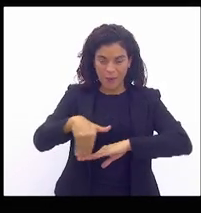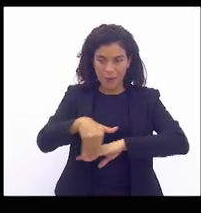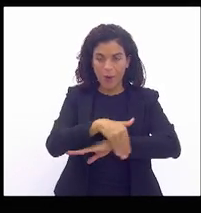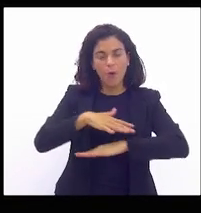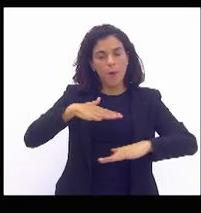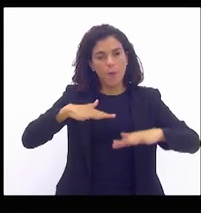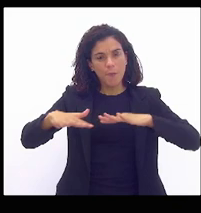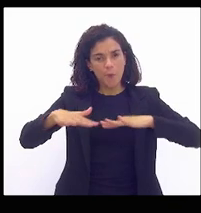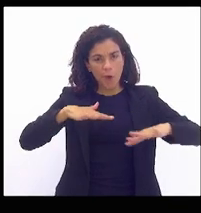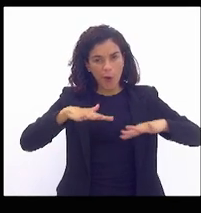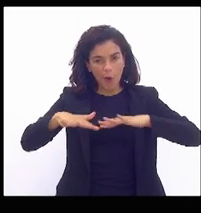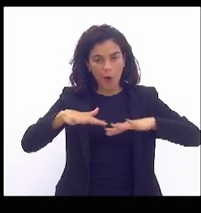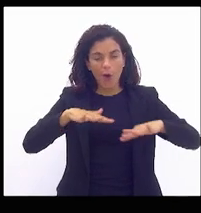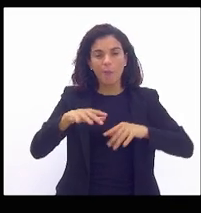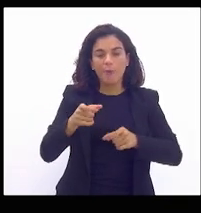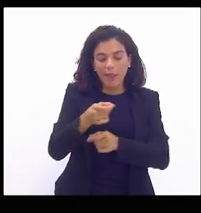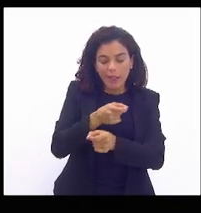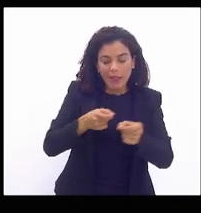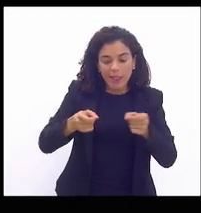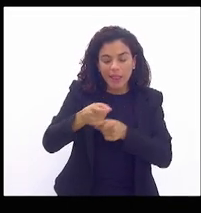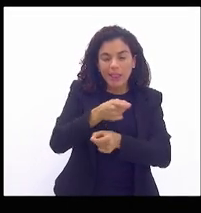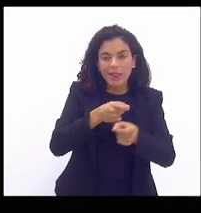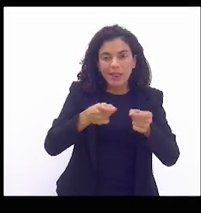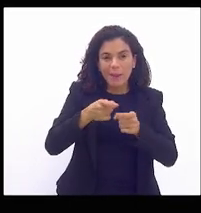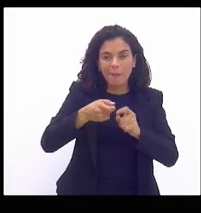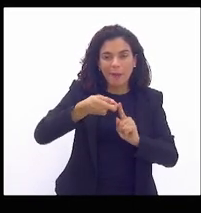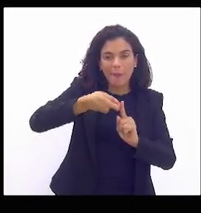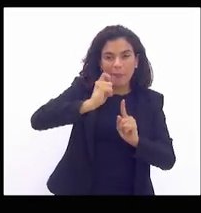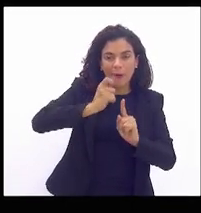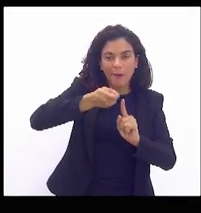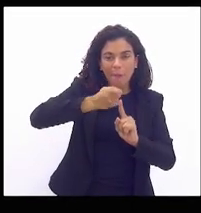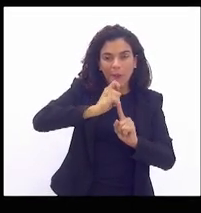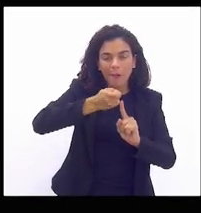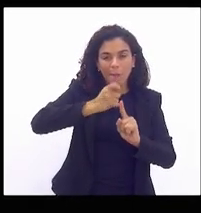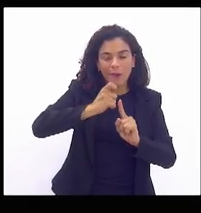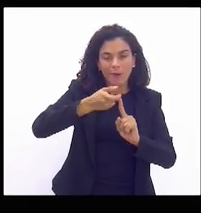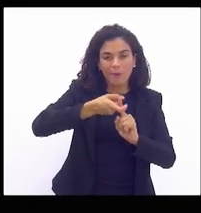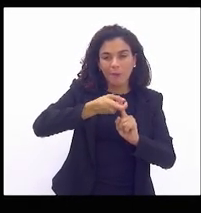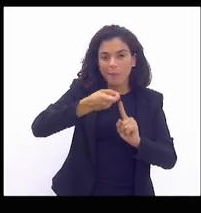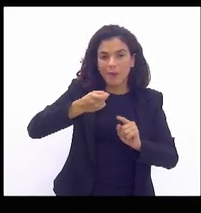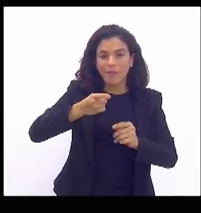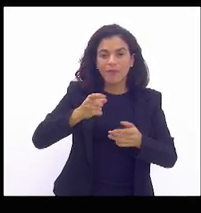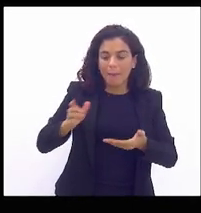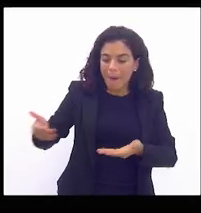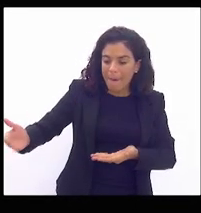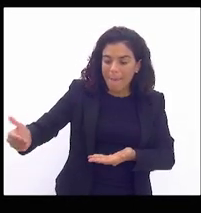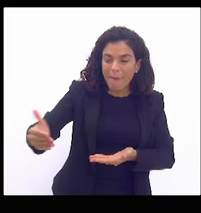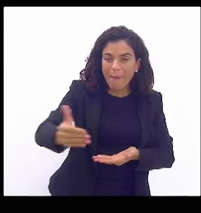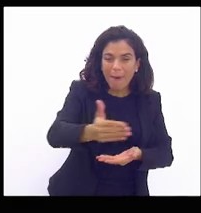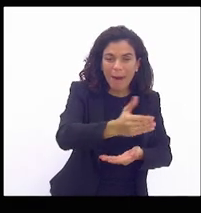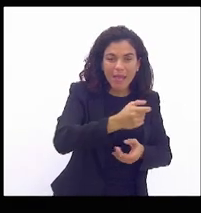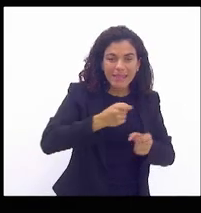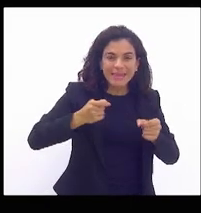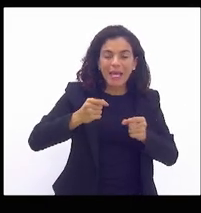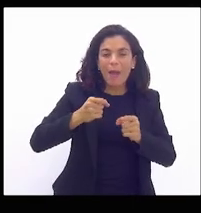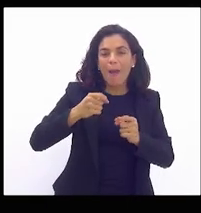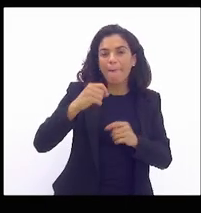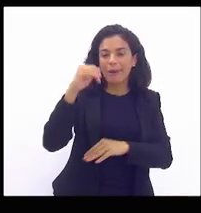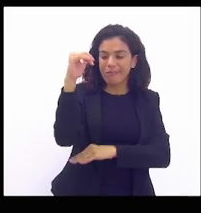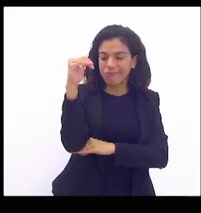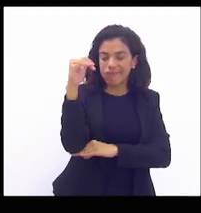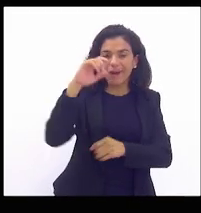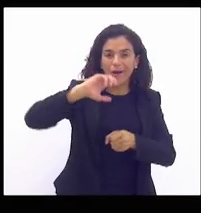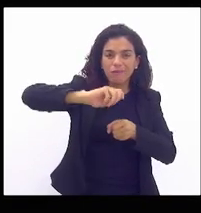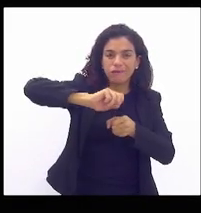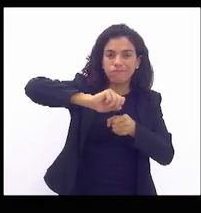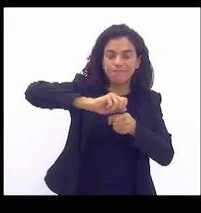Tampinha, Movimento a Tampinha, que basicamente se trata do recolhimento de tampas de garrafas PET,